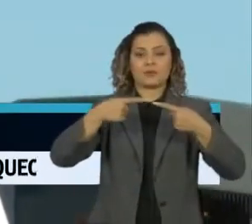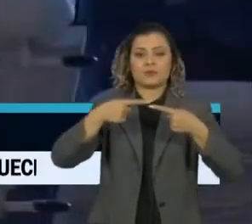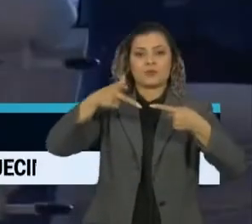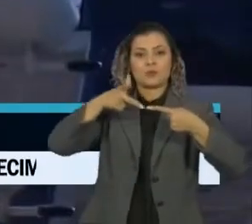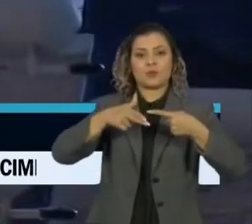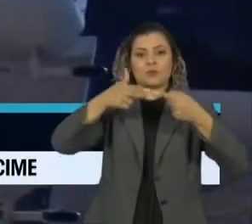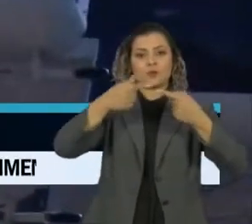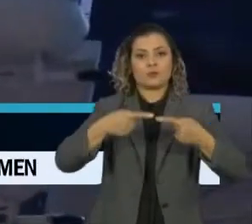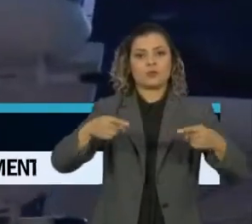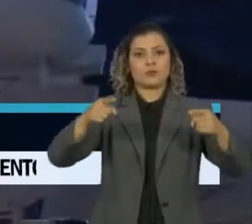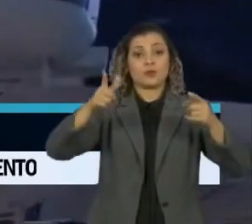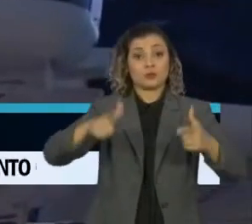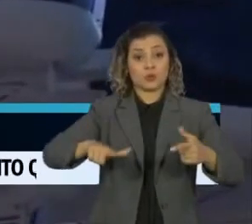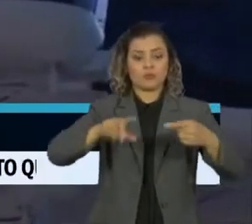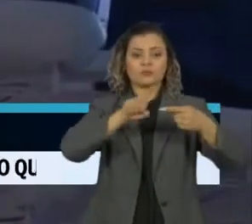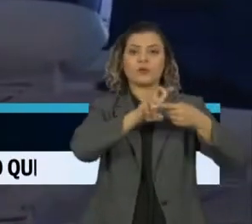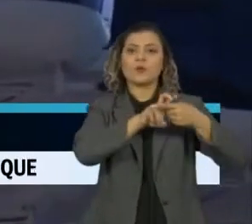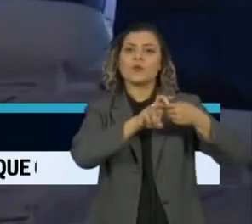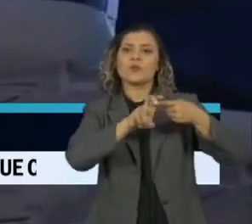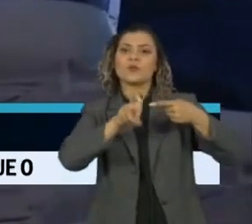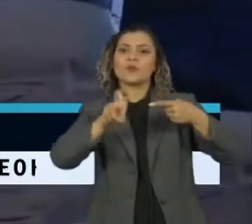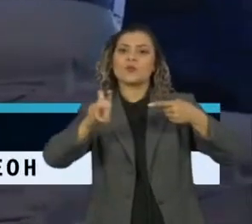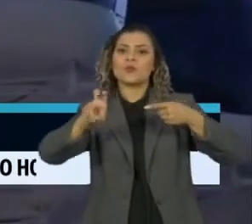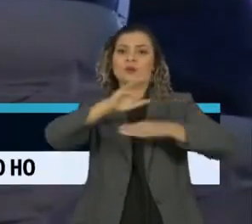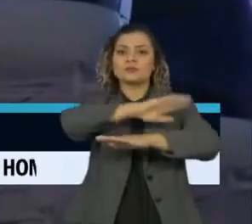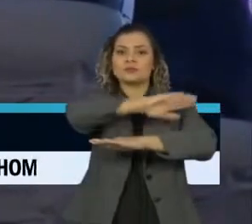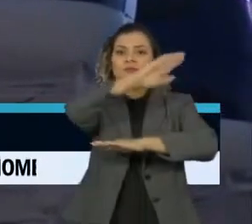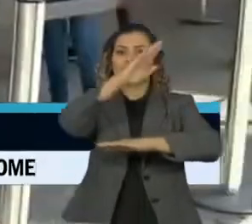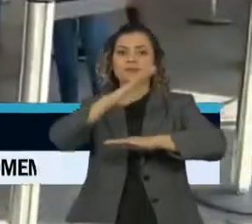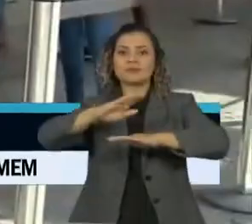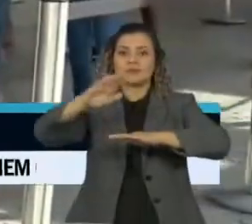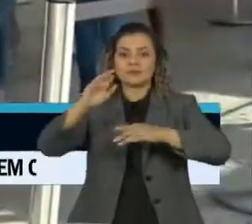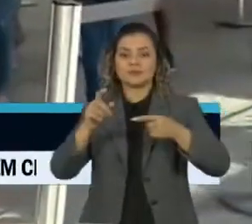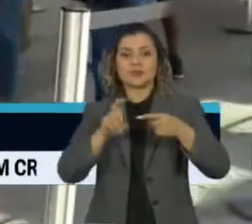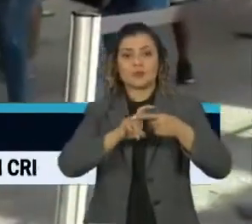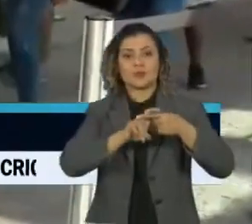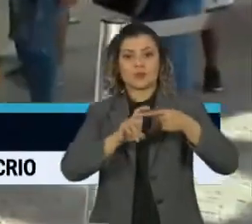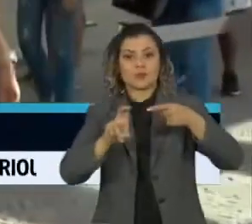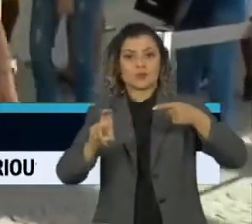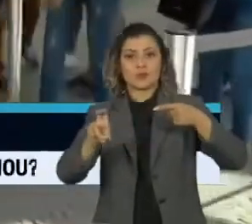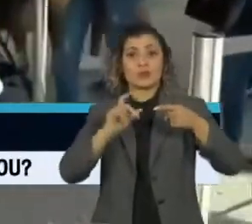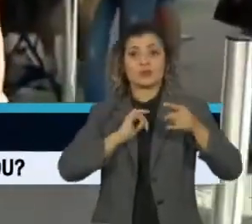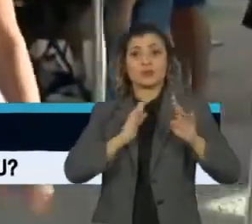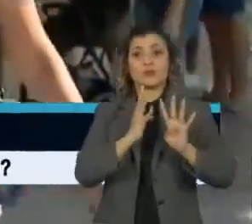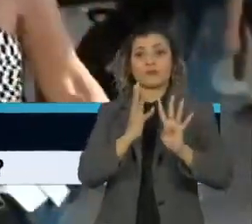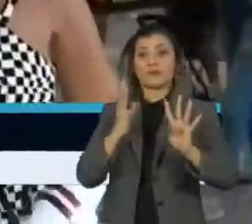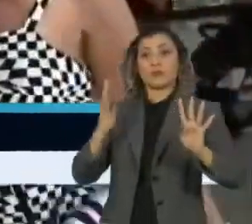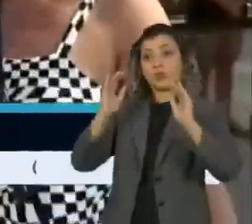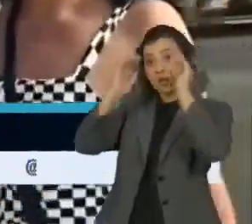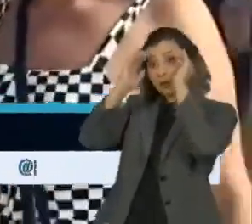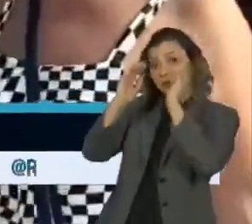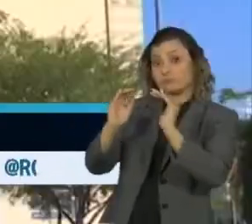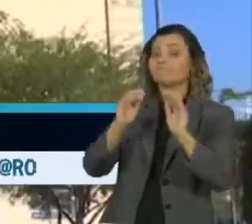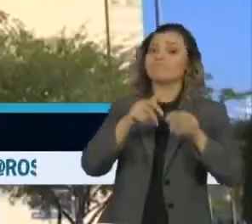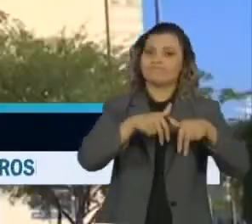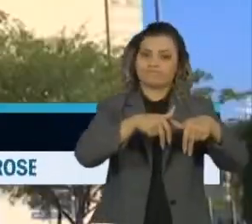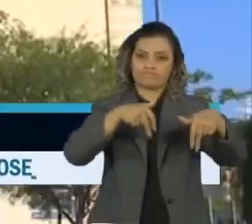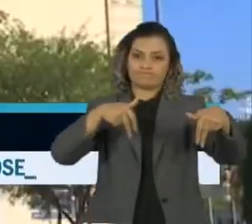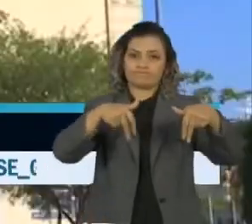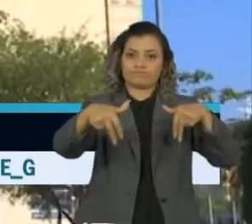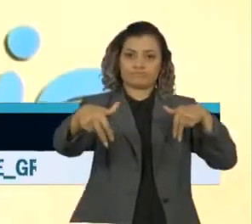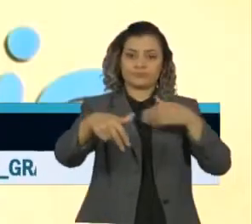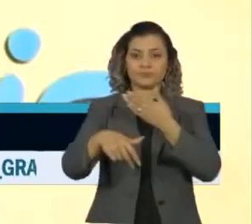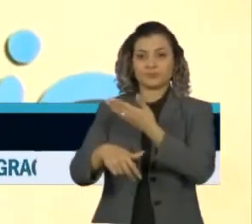local. Já para embarcar no bondinho do Pão de Açúcar, os visitantes precisaram encarar fila respeitando o distanciamento.